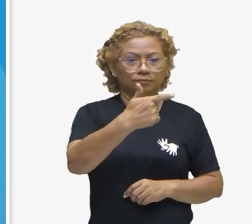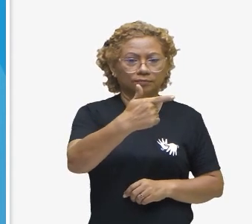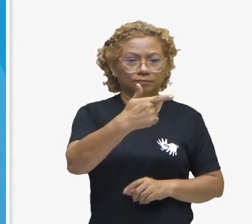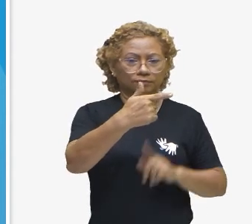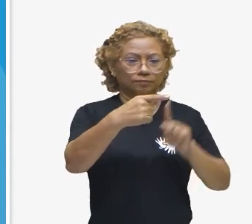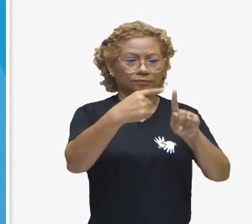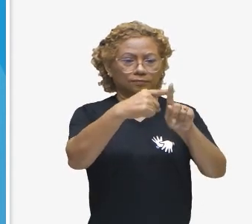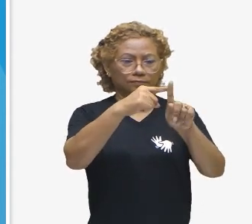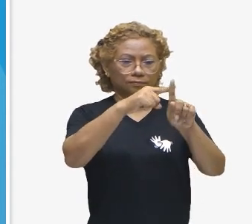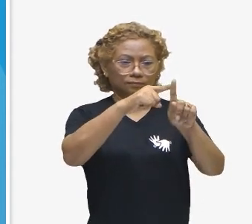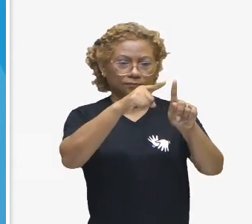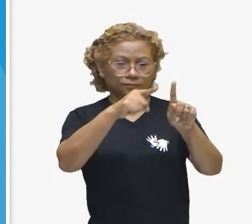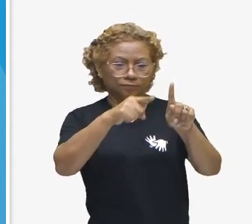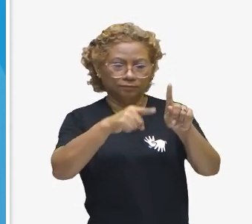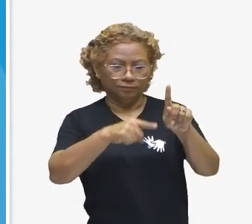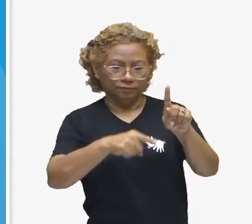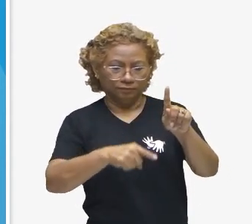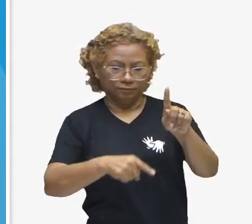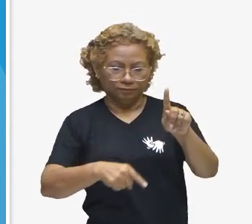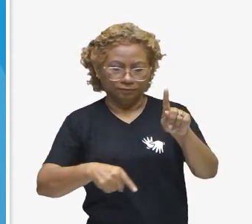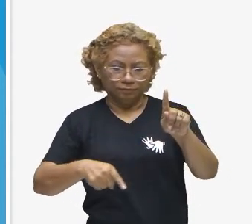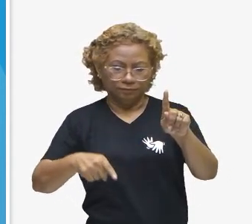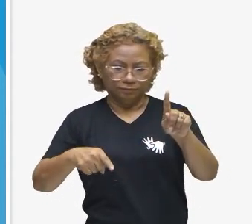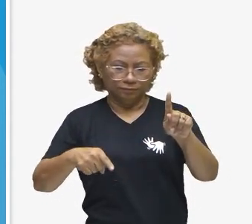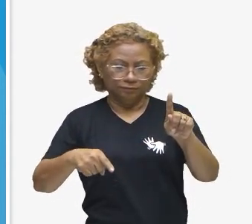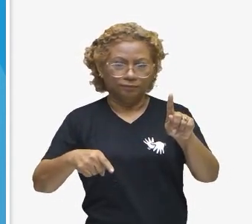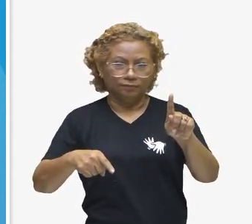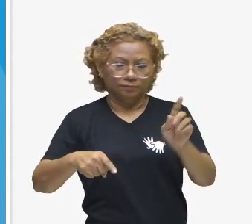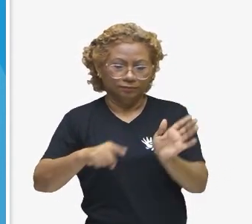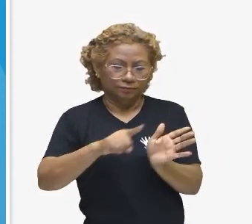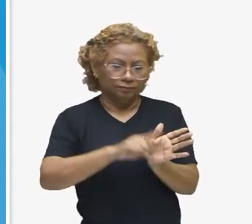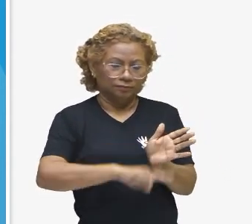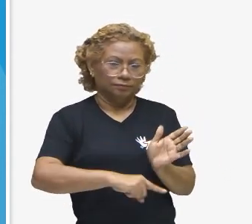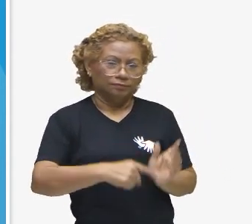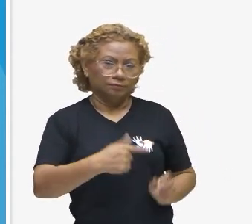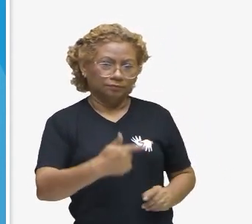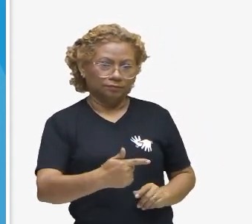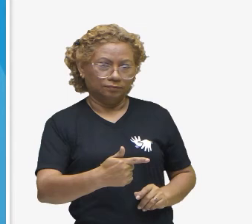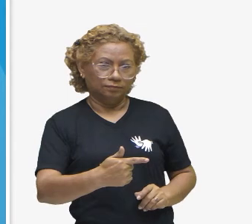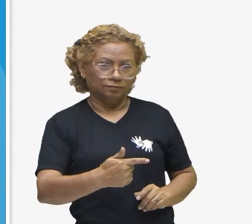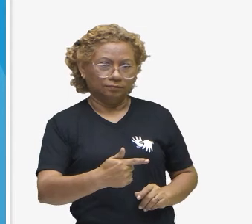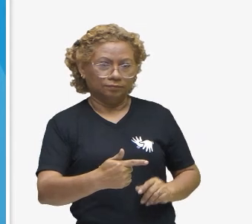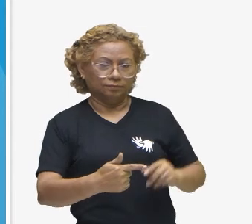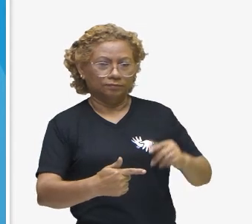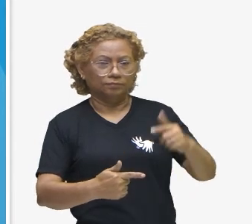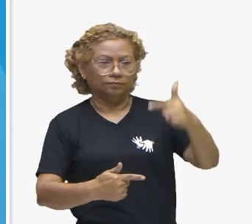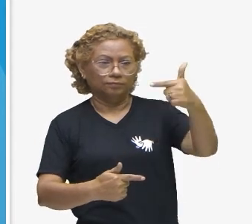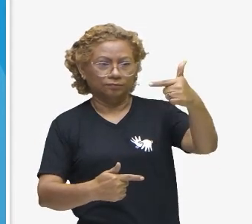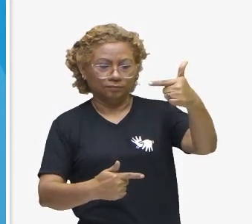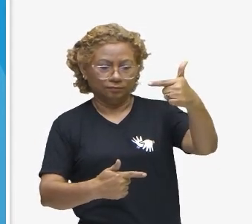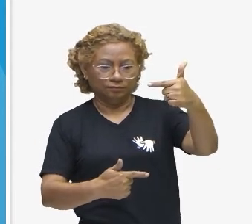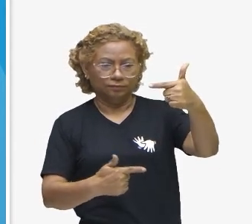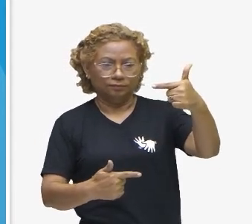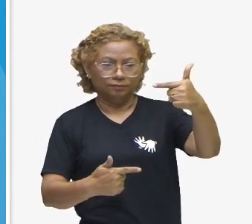função vai estar aqui entre esse intervalo, de menos 2 até 2. Vejam.